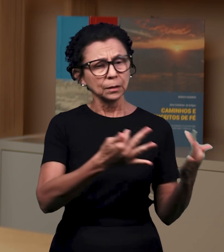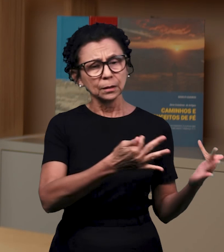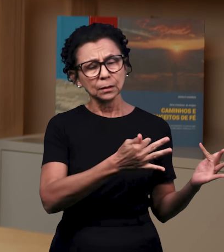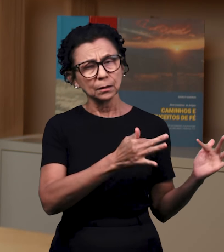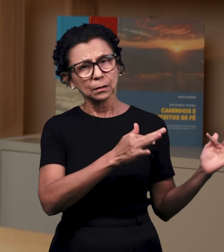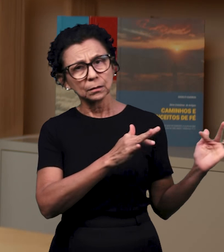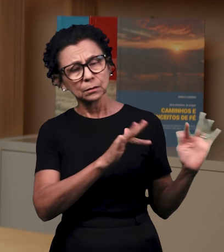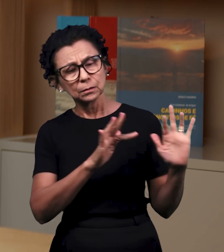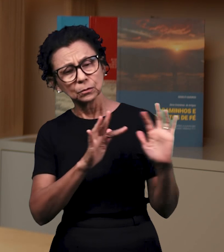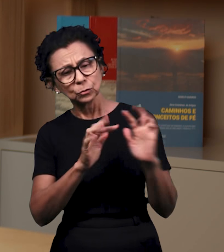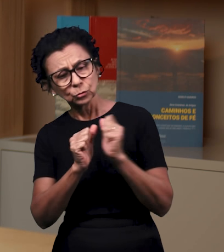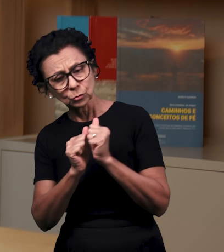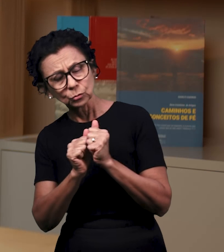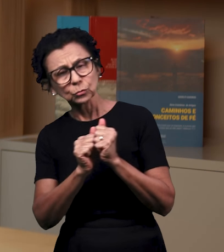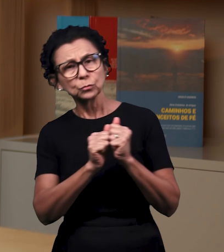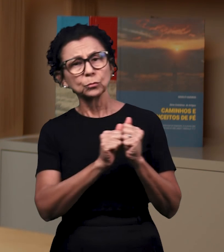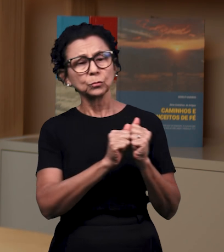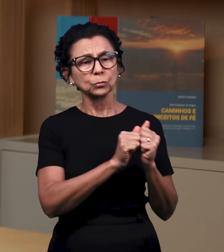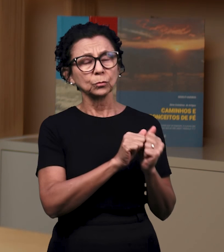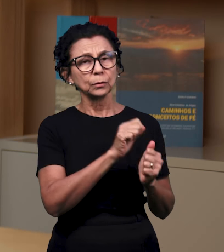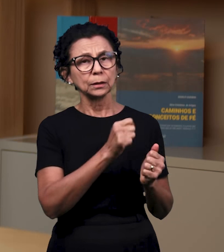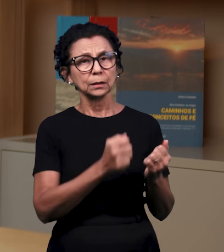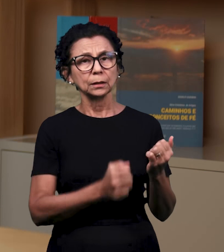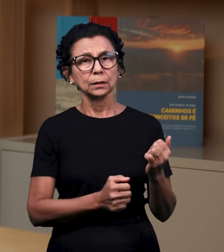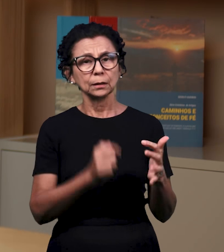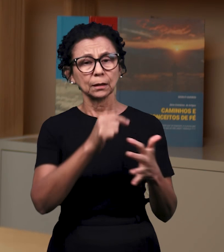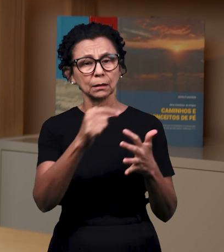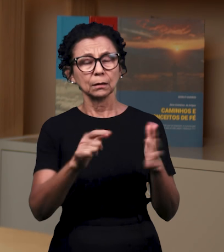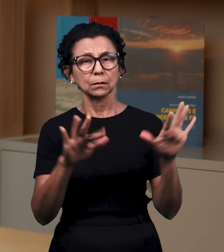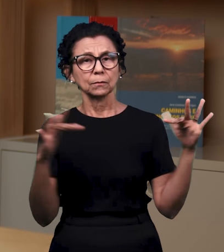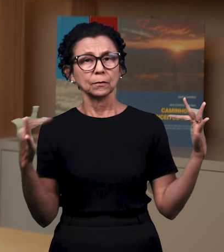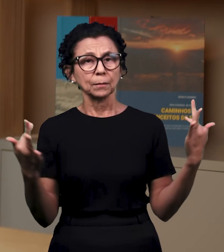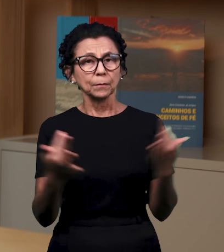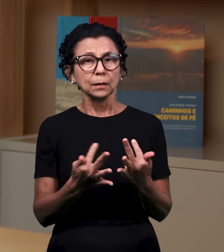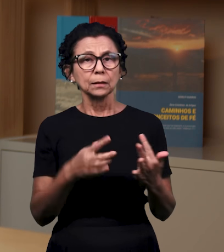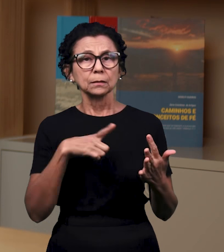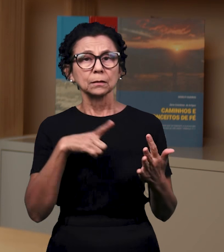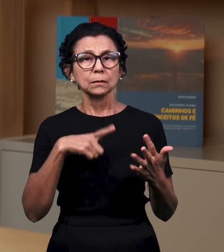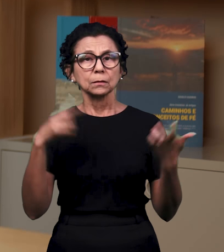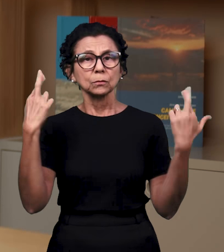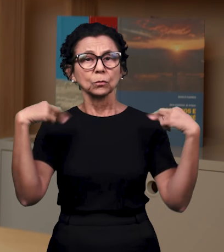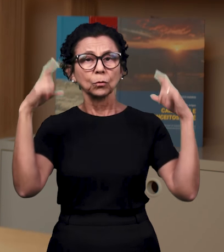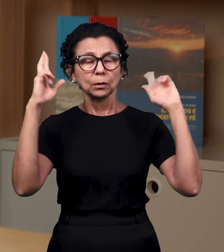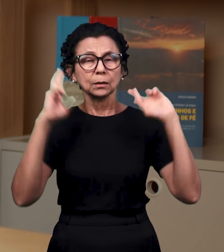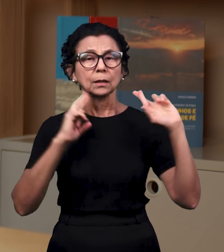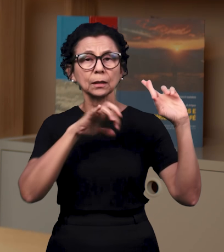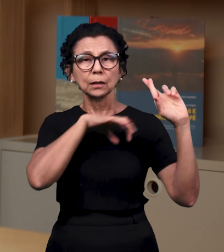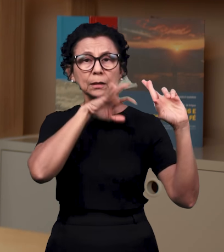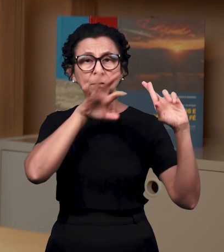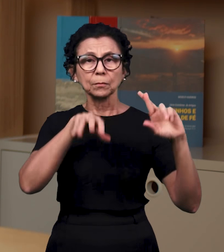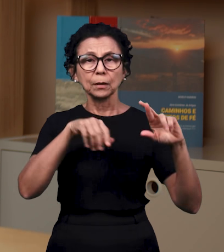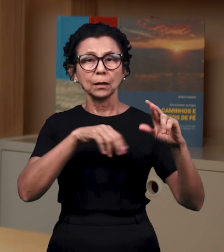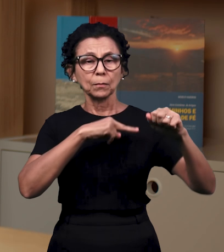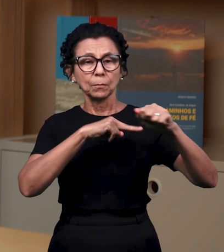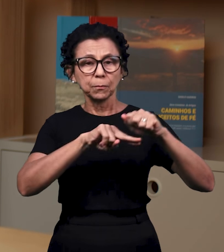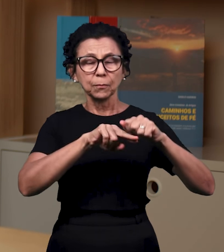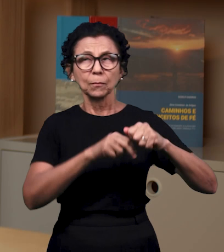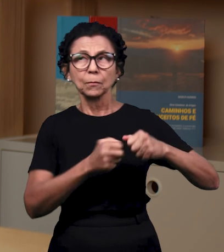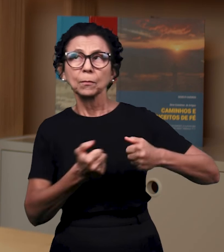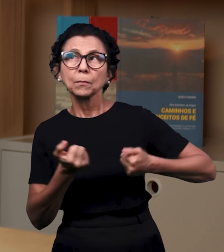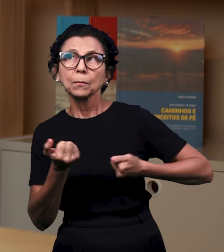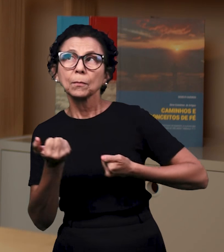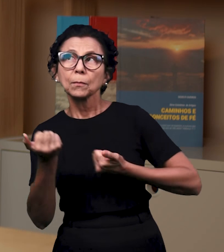para que apresentasse um cordeiro diante do Senhor, e aquele cordeiro e a morte daquele